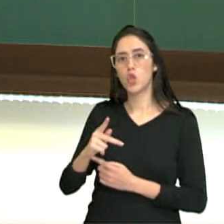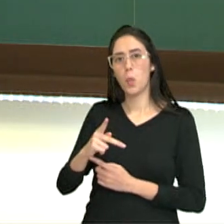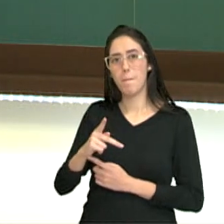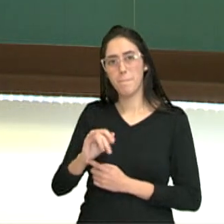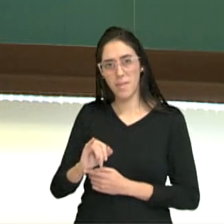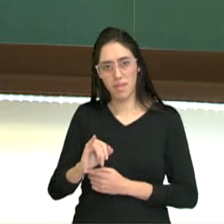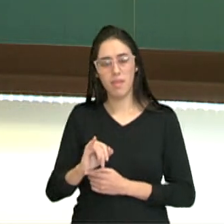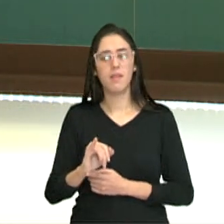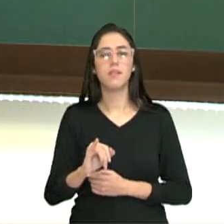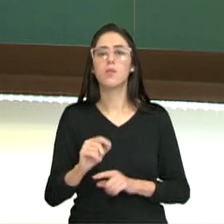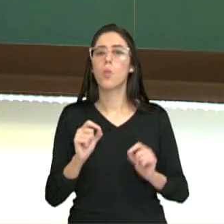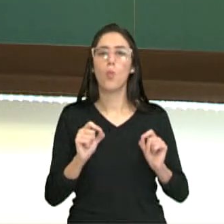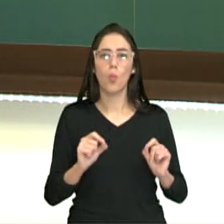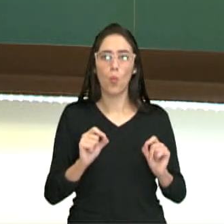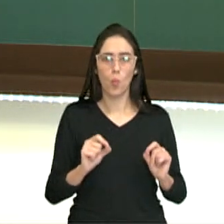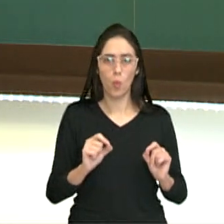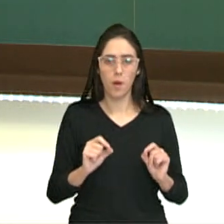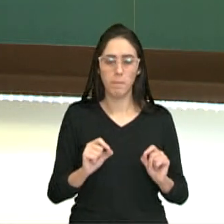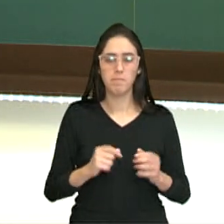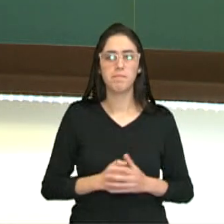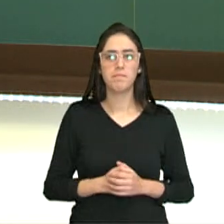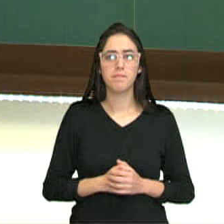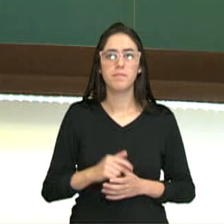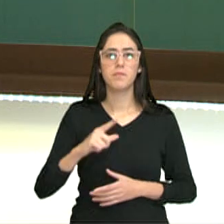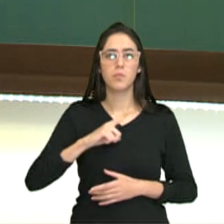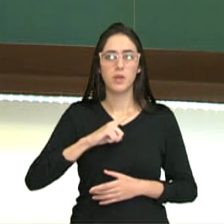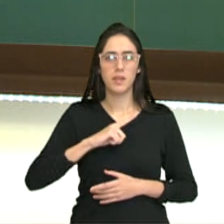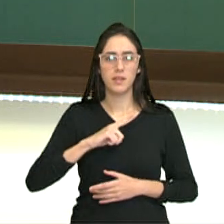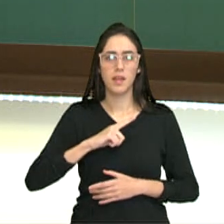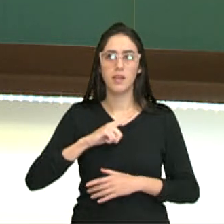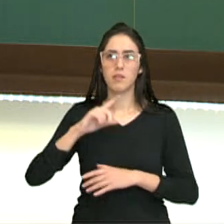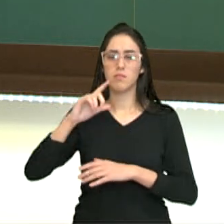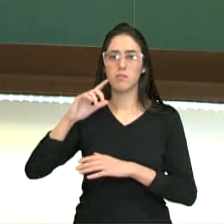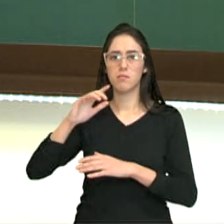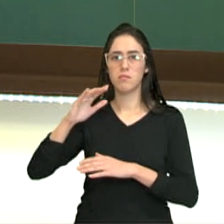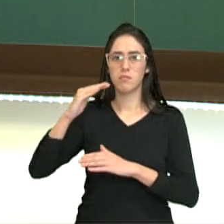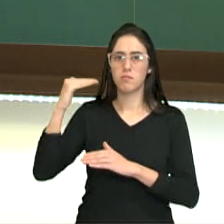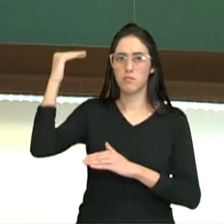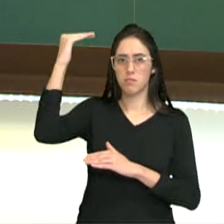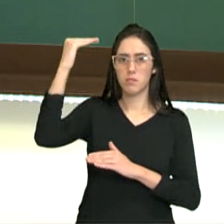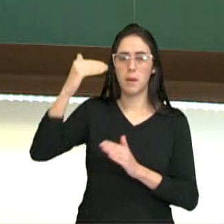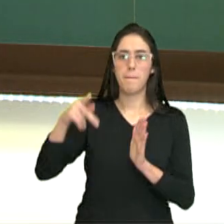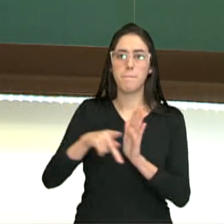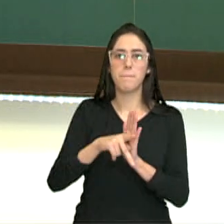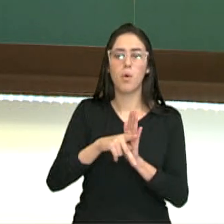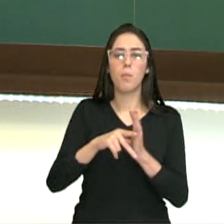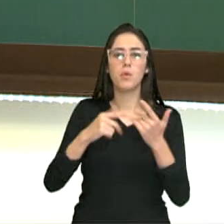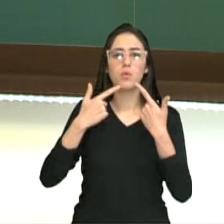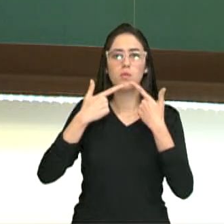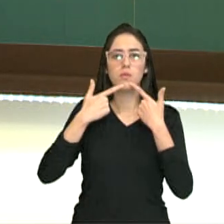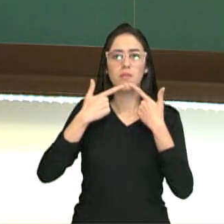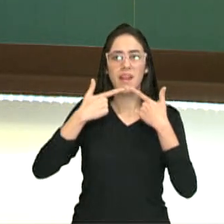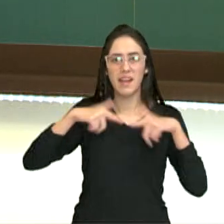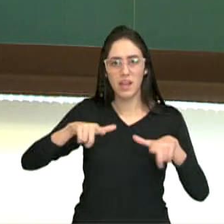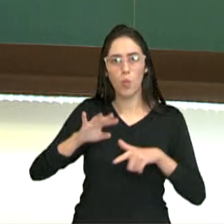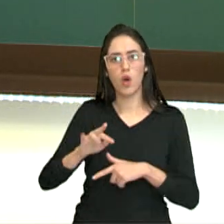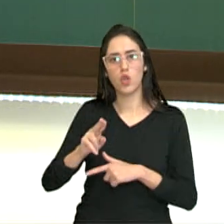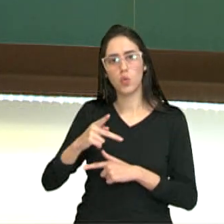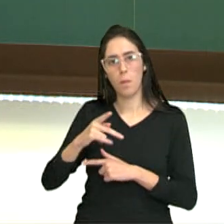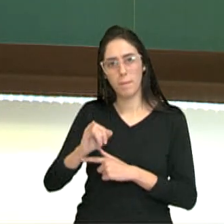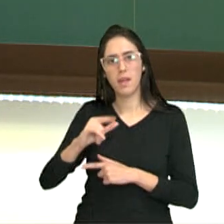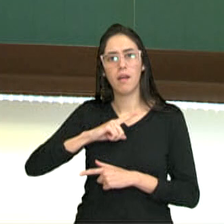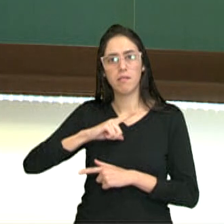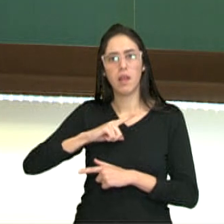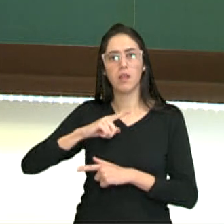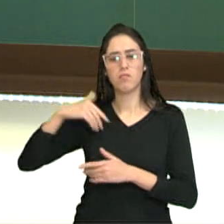A matriz Tupi, então, seria a família linguística Tupi, da qual descendem várias etnias indígenas inúmeras.